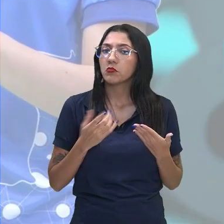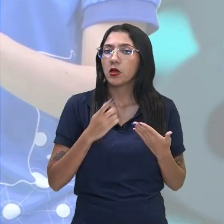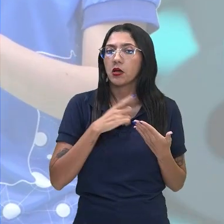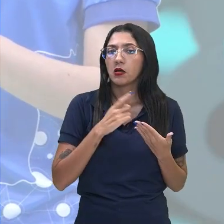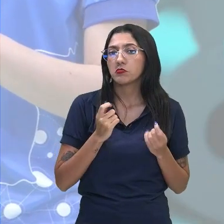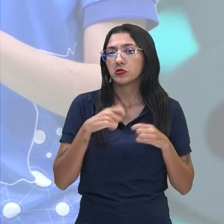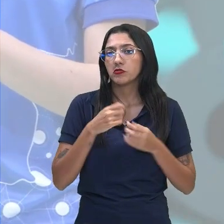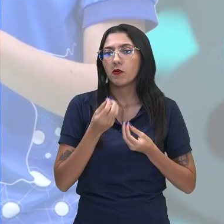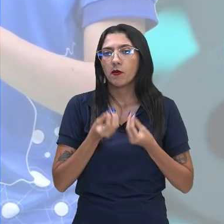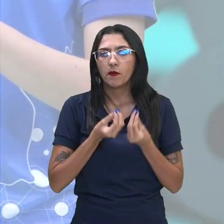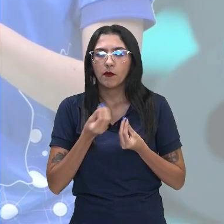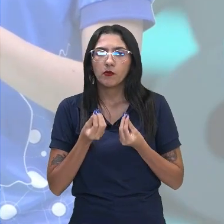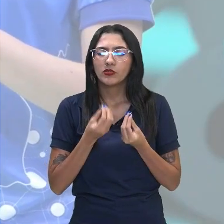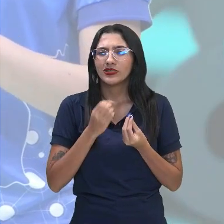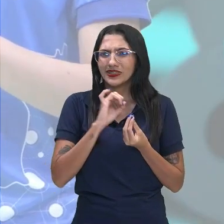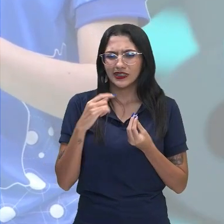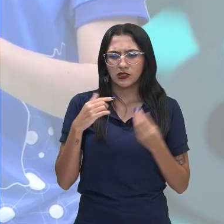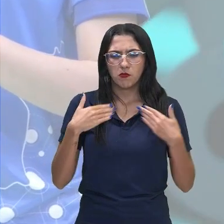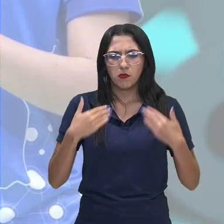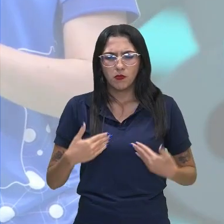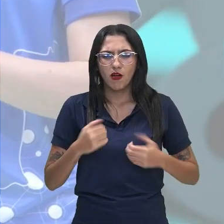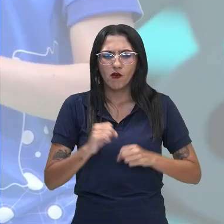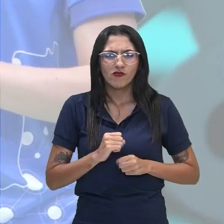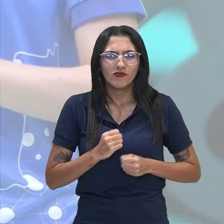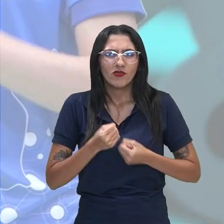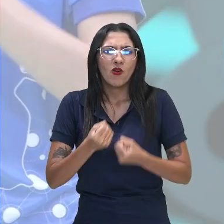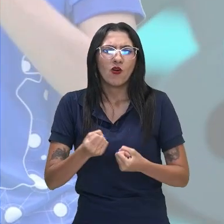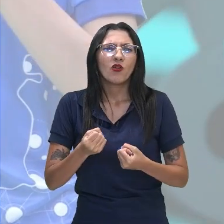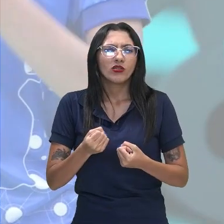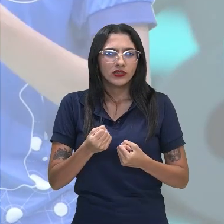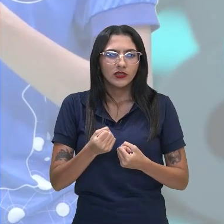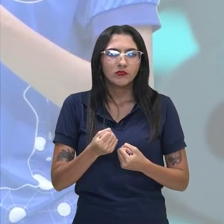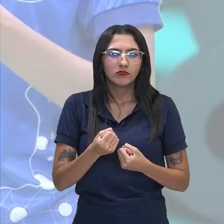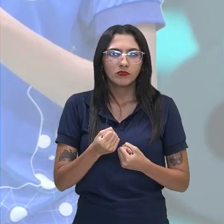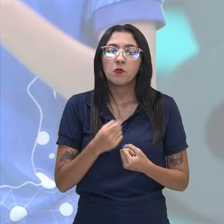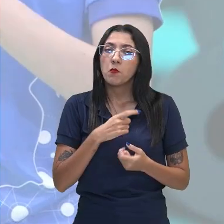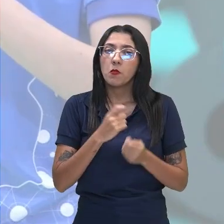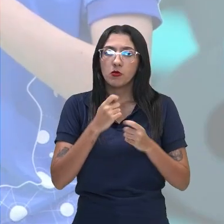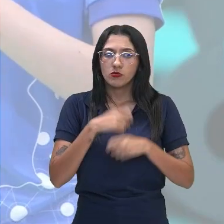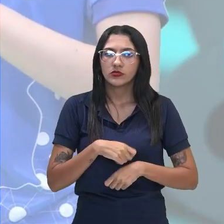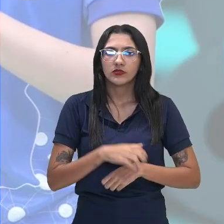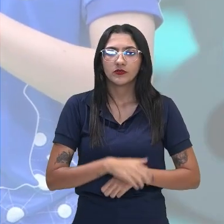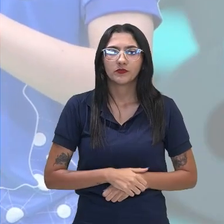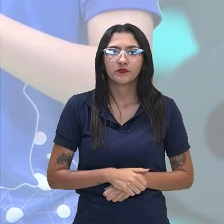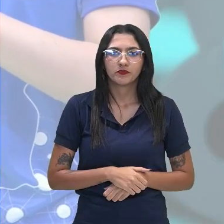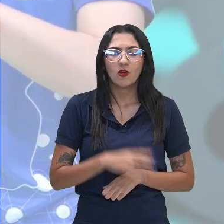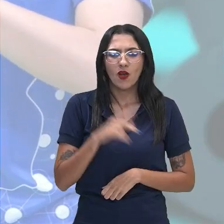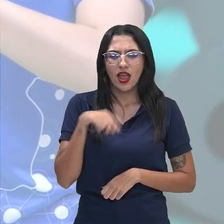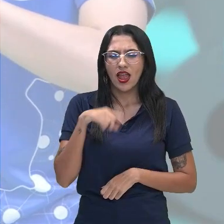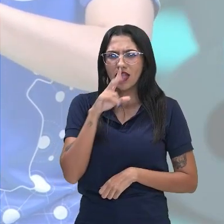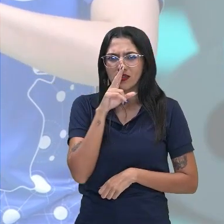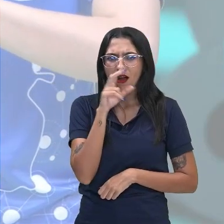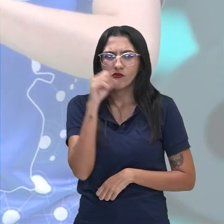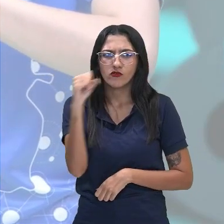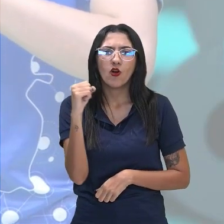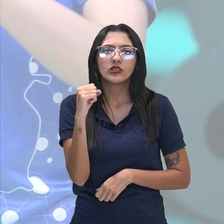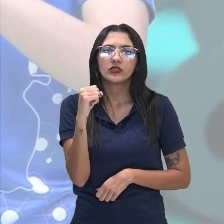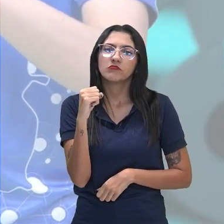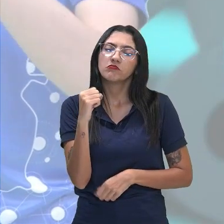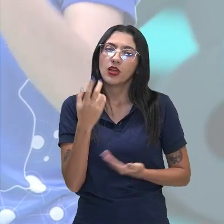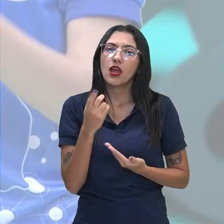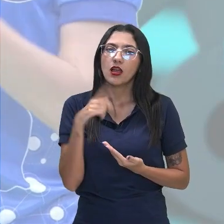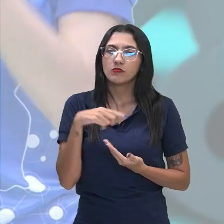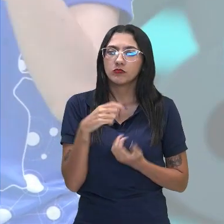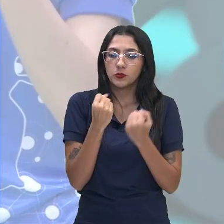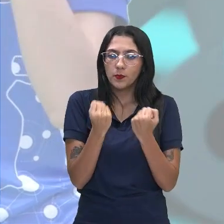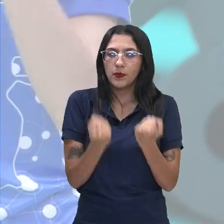aqui a questão da força, do esforço para um deslocamento. E a força é usada para trazer essa carga,